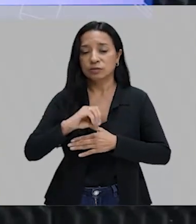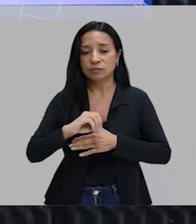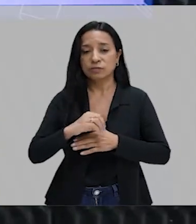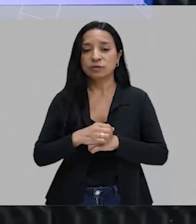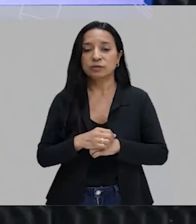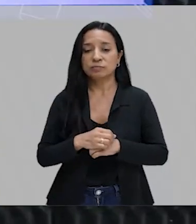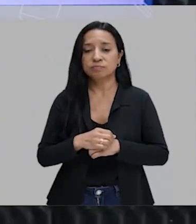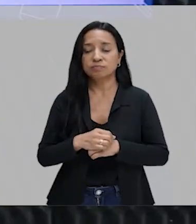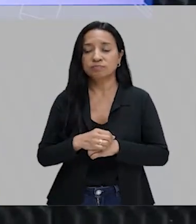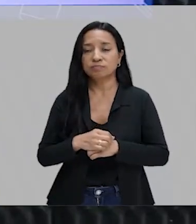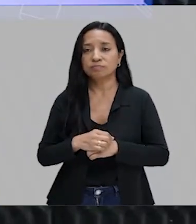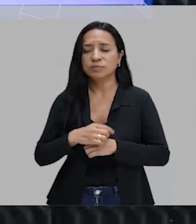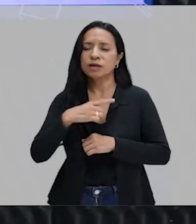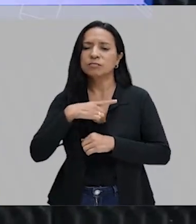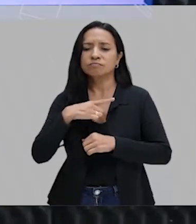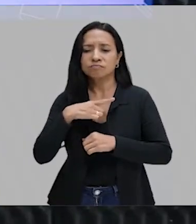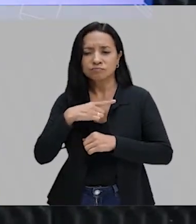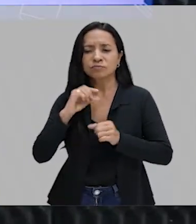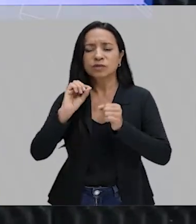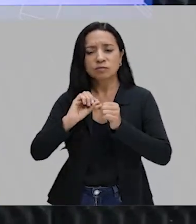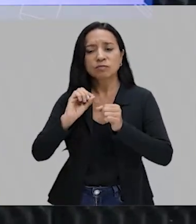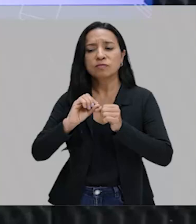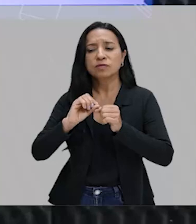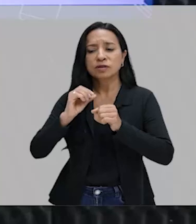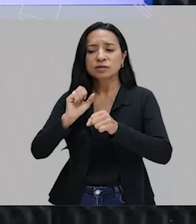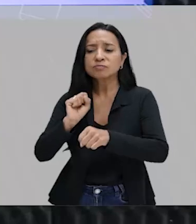gerou expectativa